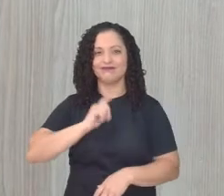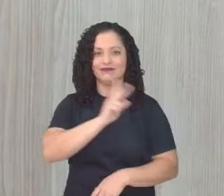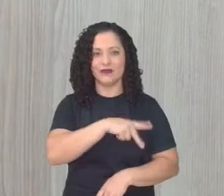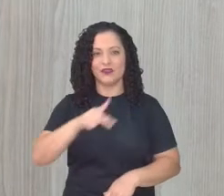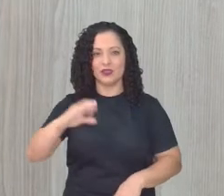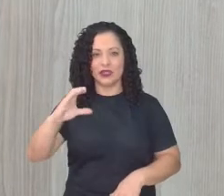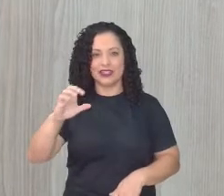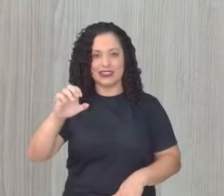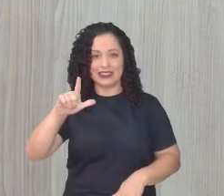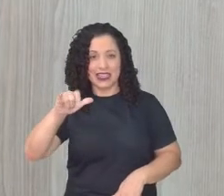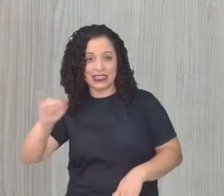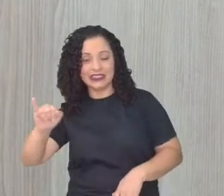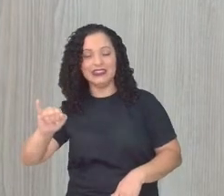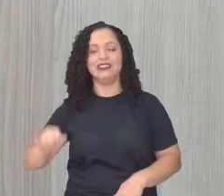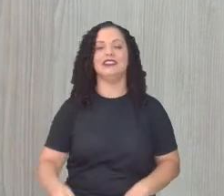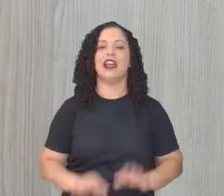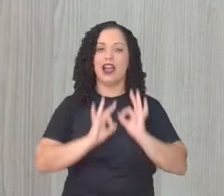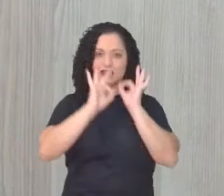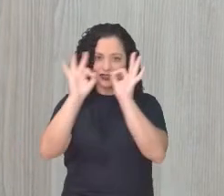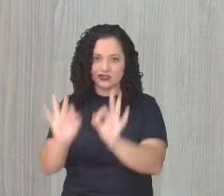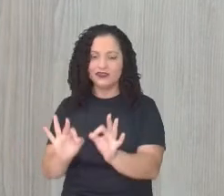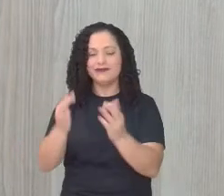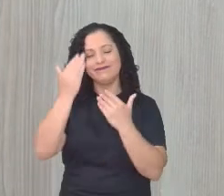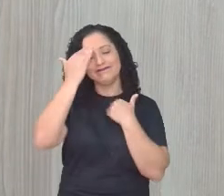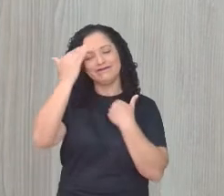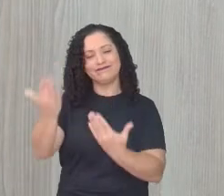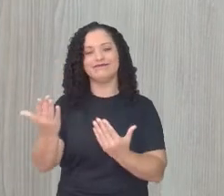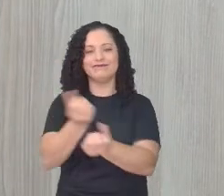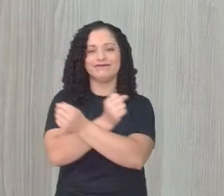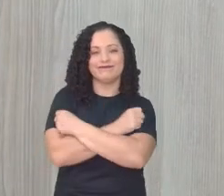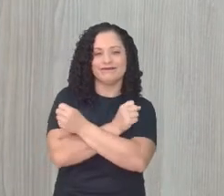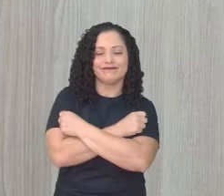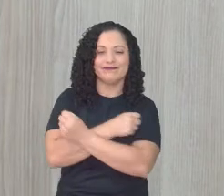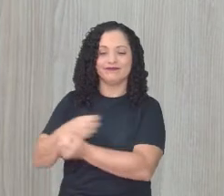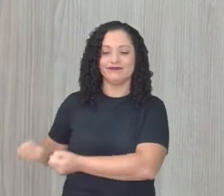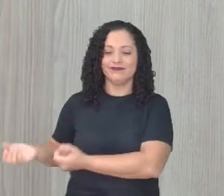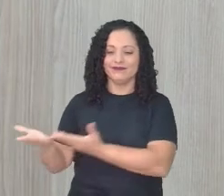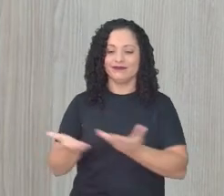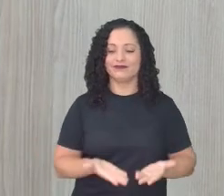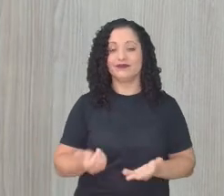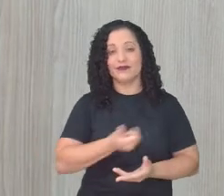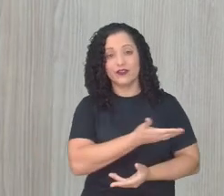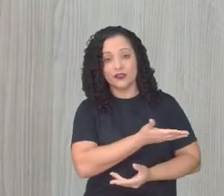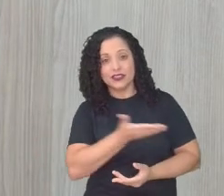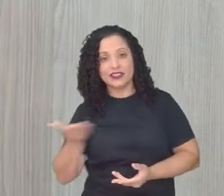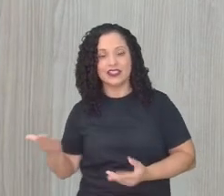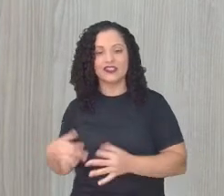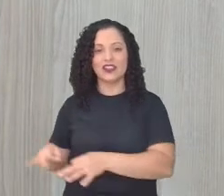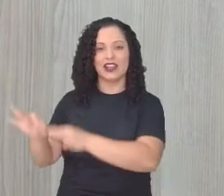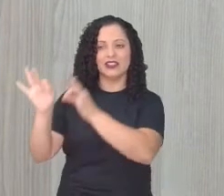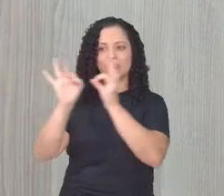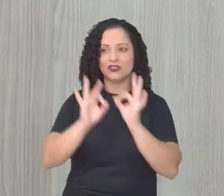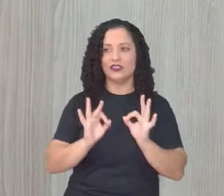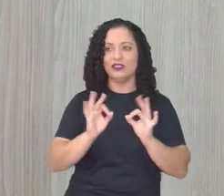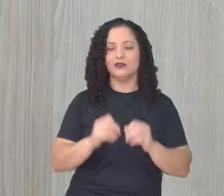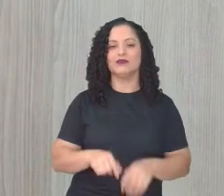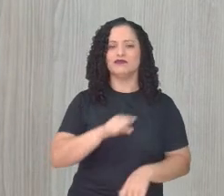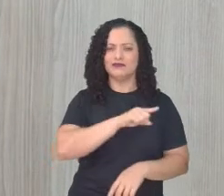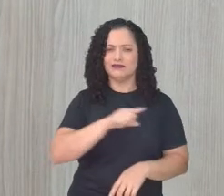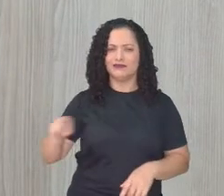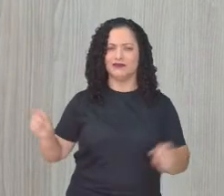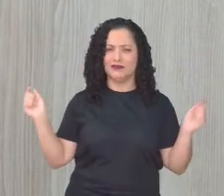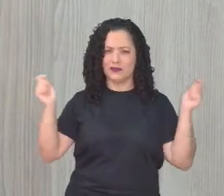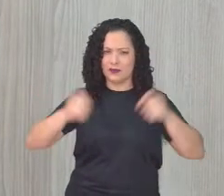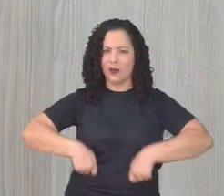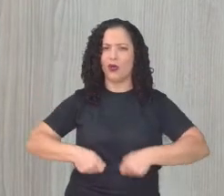grande abraço, professora, obrigada por tudo. E desejar boas-vindas a todos vocês que estão nos assistindo aí. Quem estiver aí, podem comentar